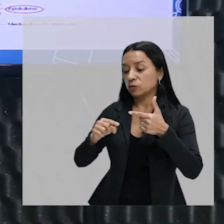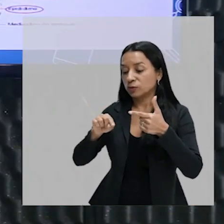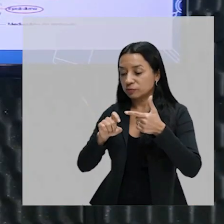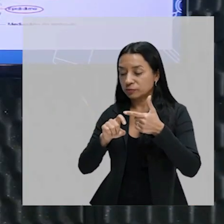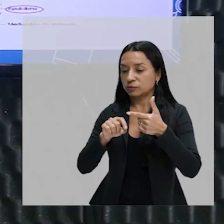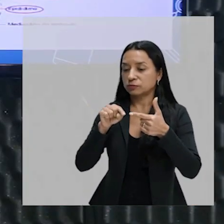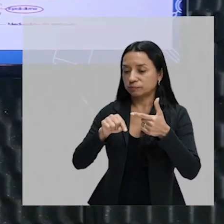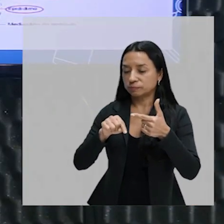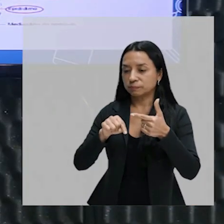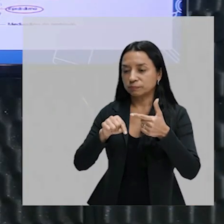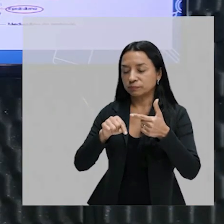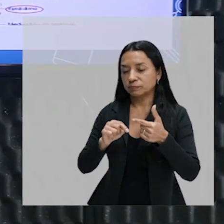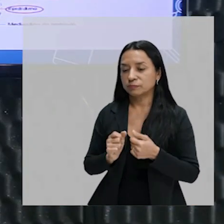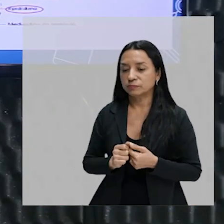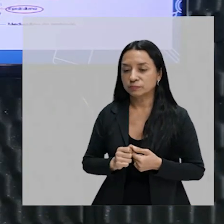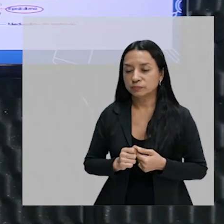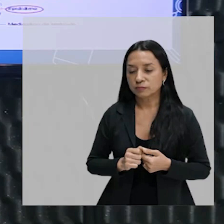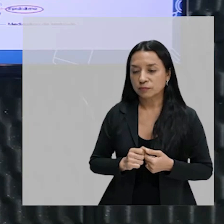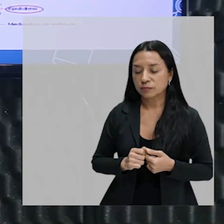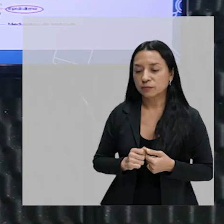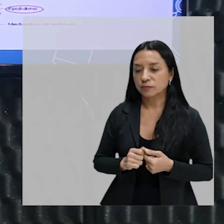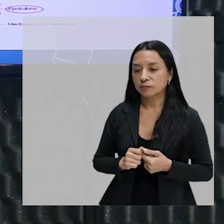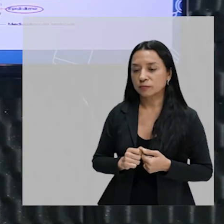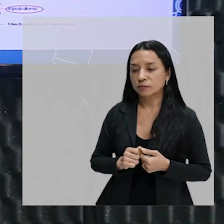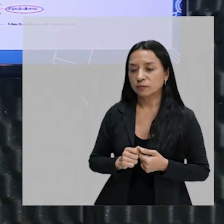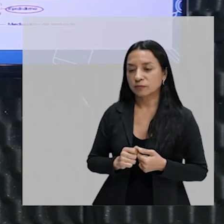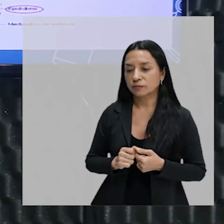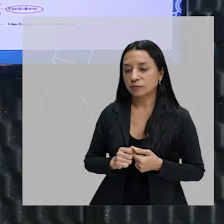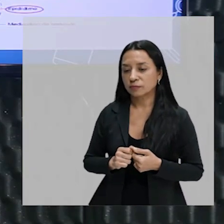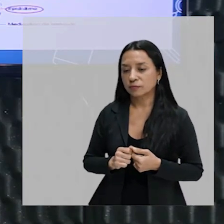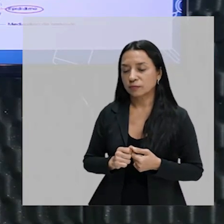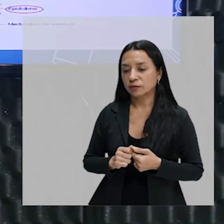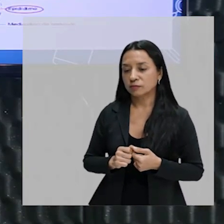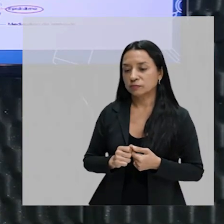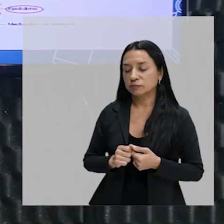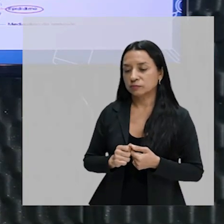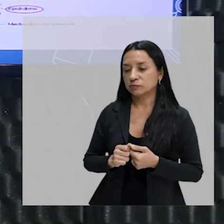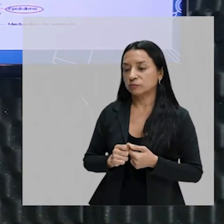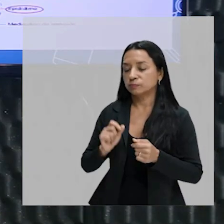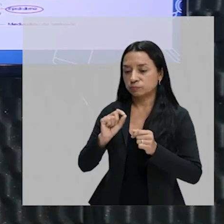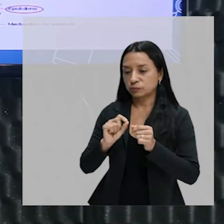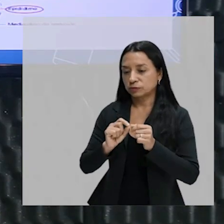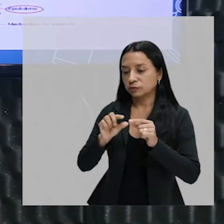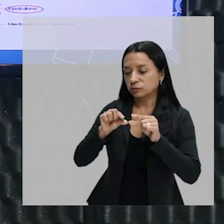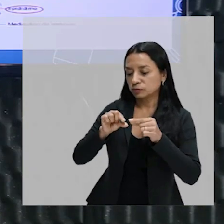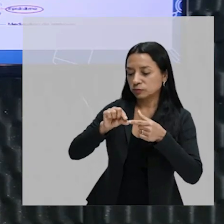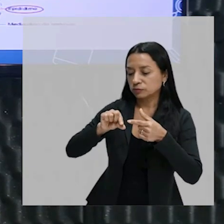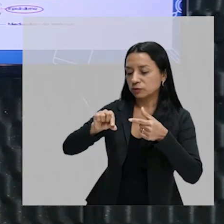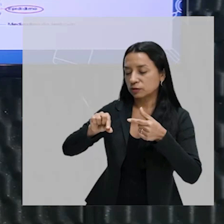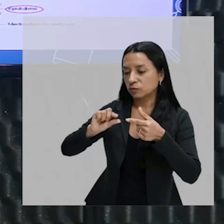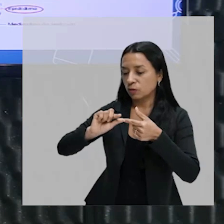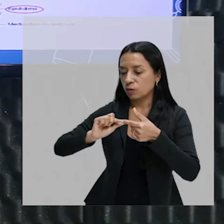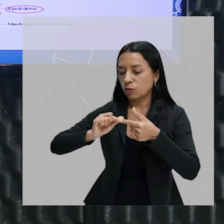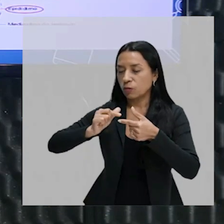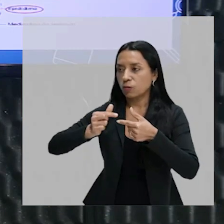túbulos seminíferos tá E aí quando eles já estão produzidos eles são levados para